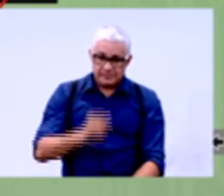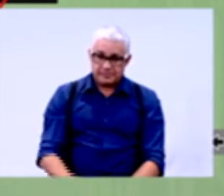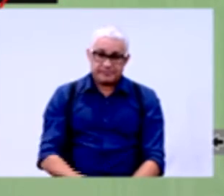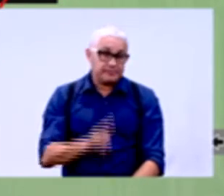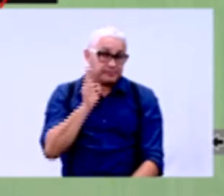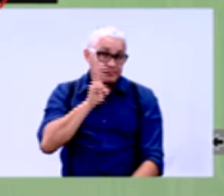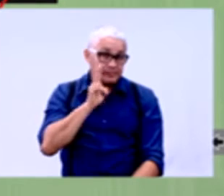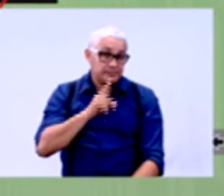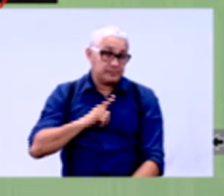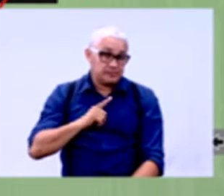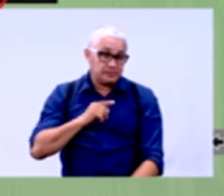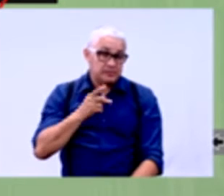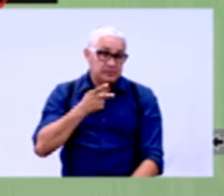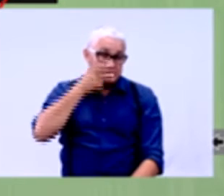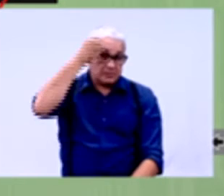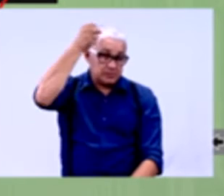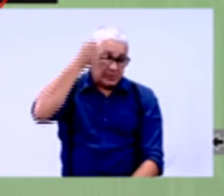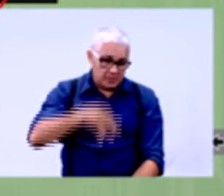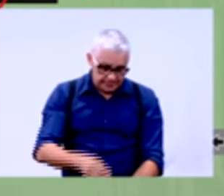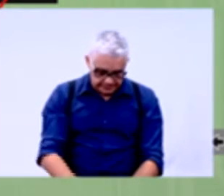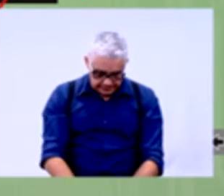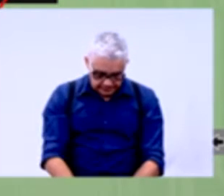lembrem que quando nós estávamos falando